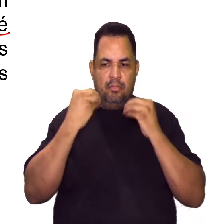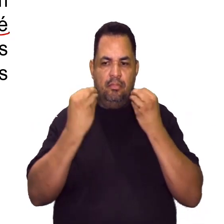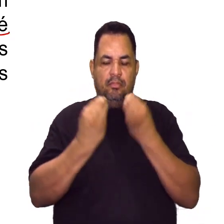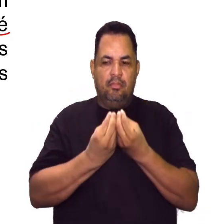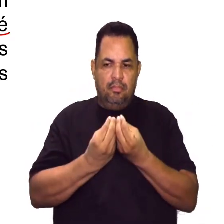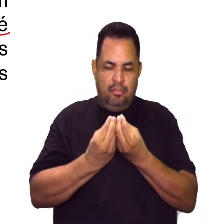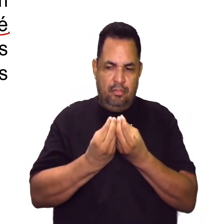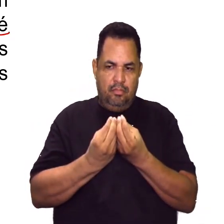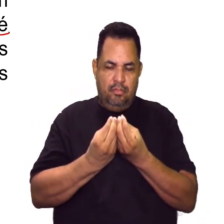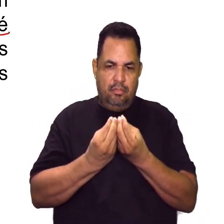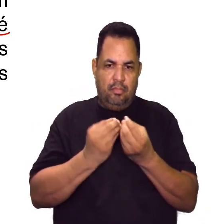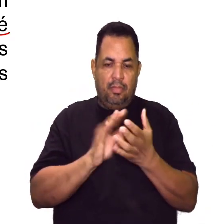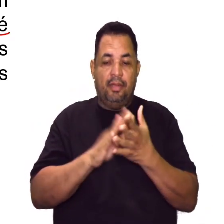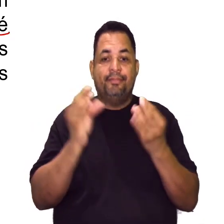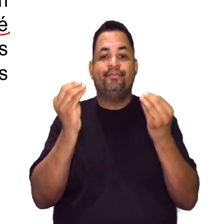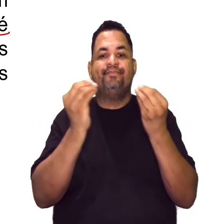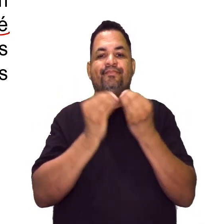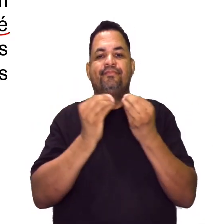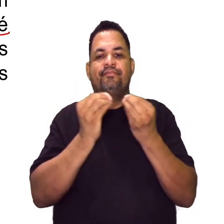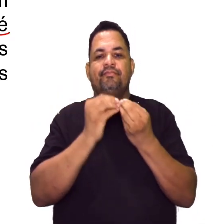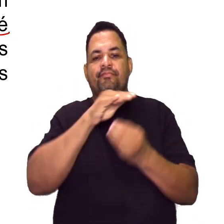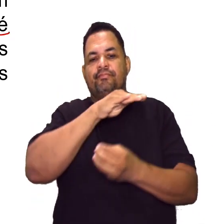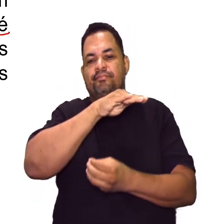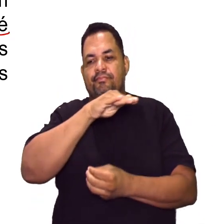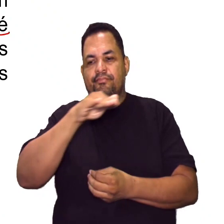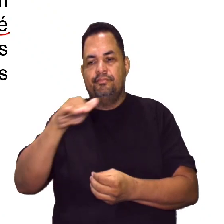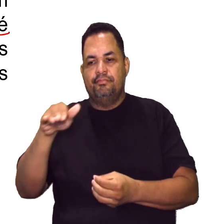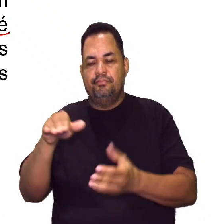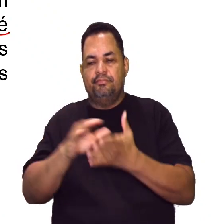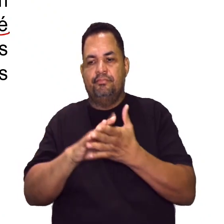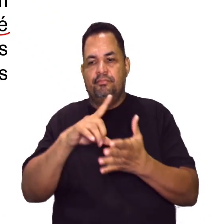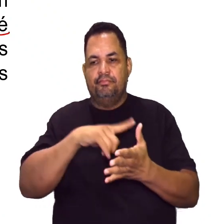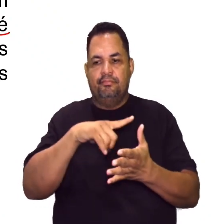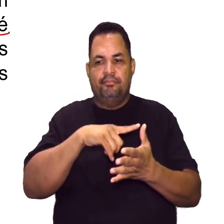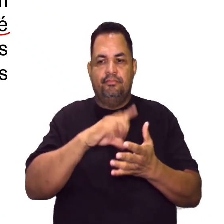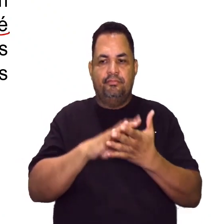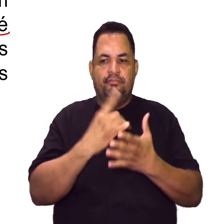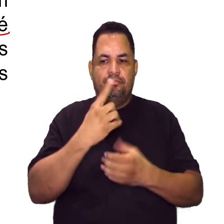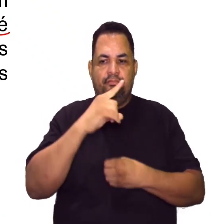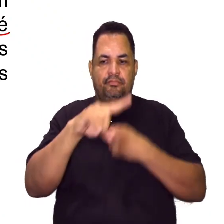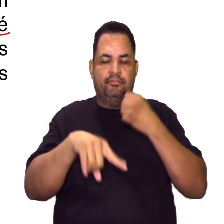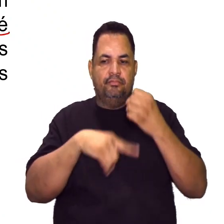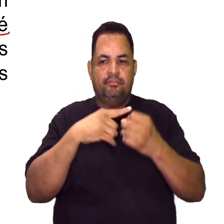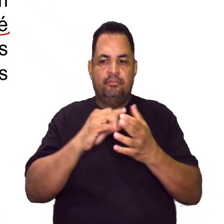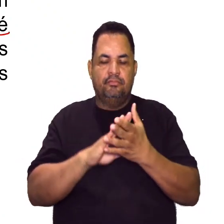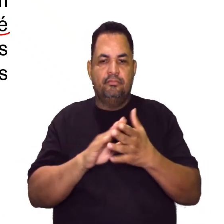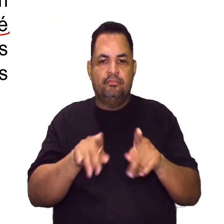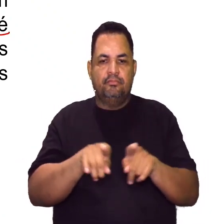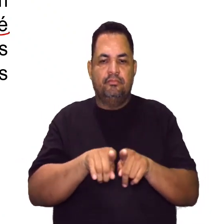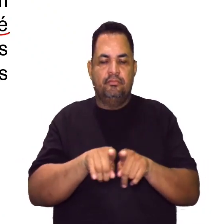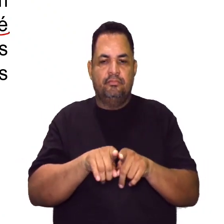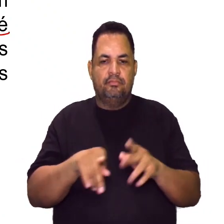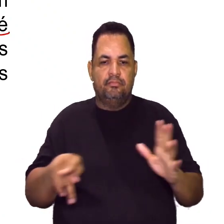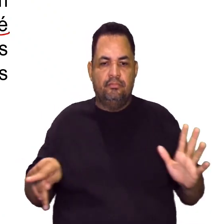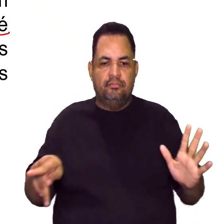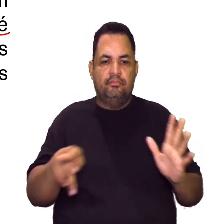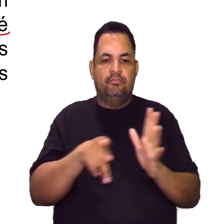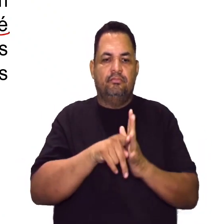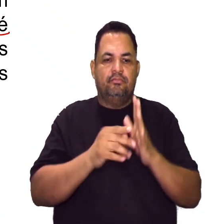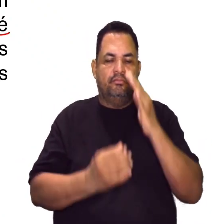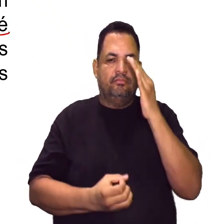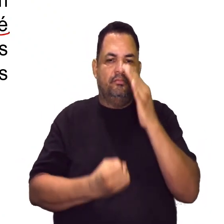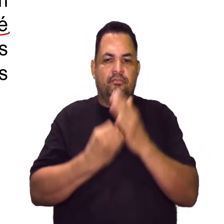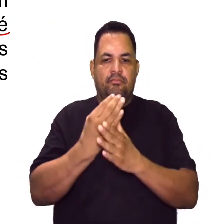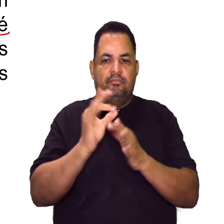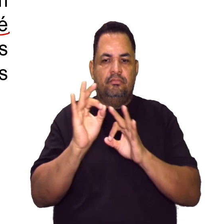Quer dizer, moléculas lineares, que são formadas só por um átomo de elemento químico, têm suas propriedades. Formada